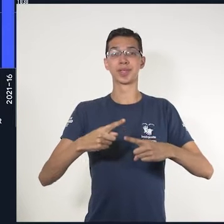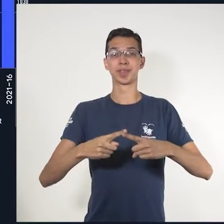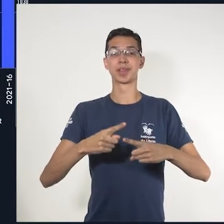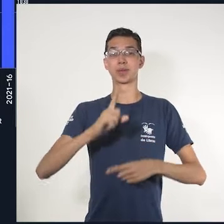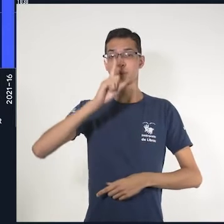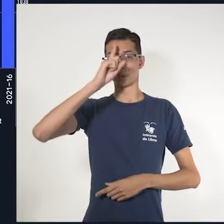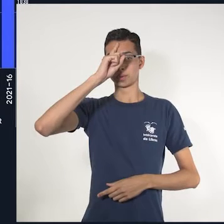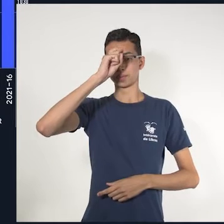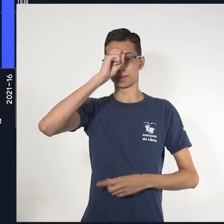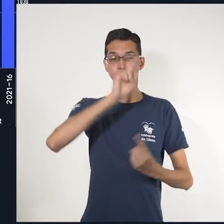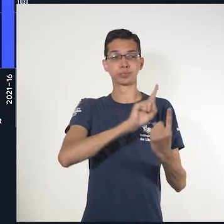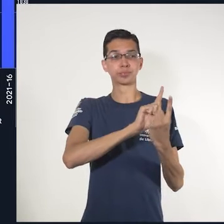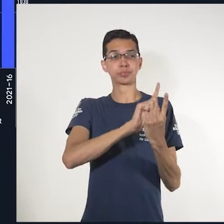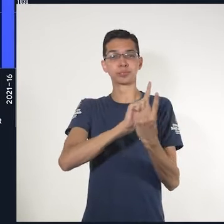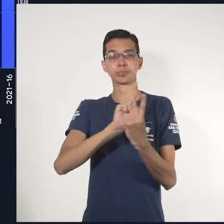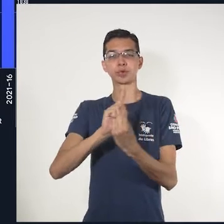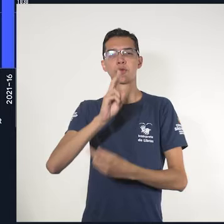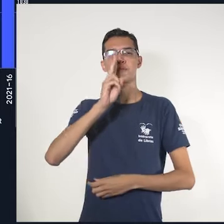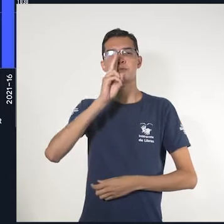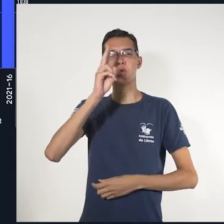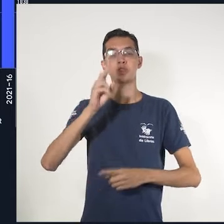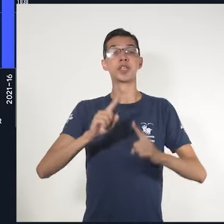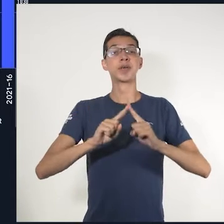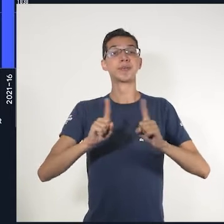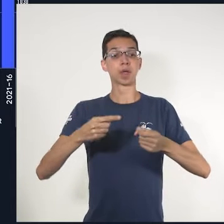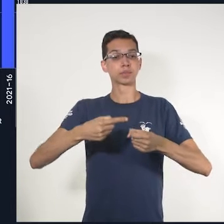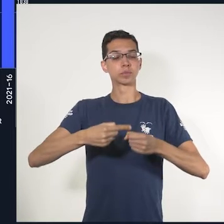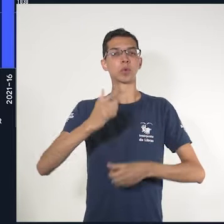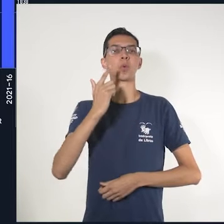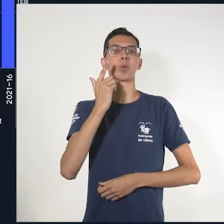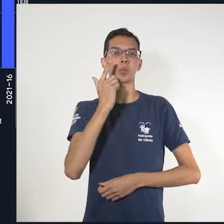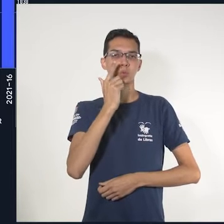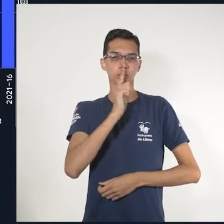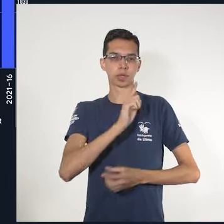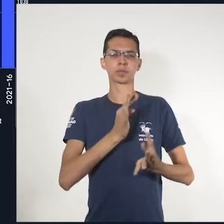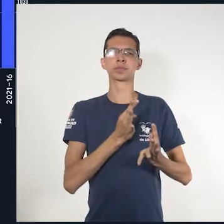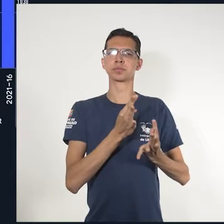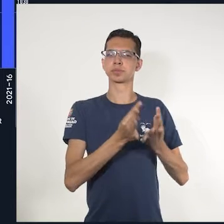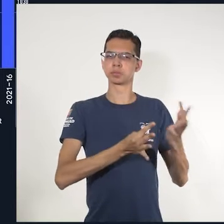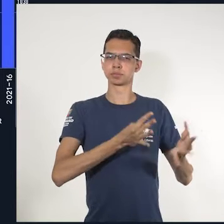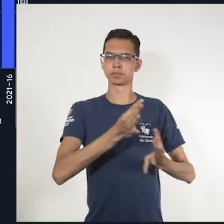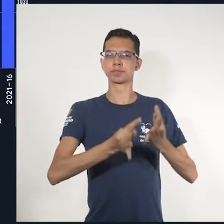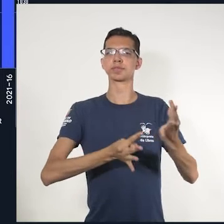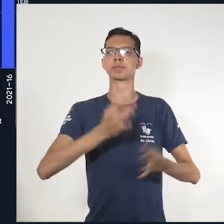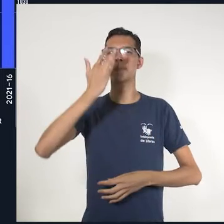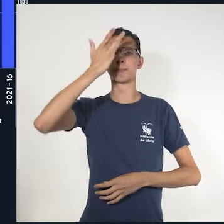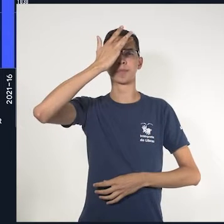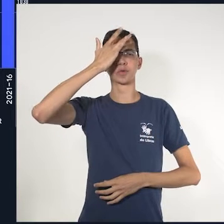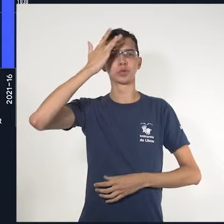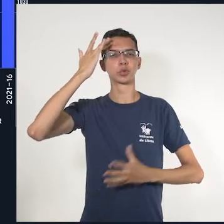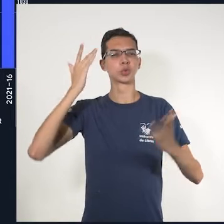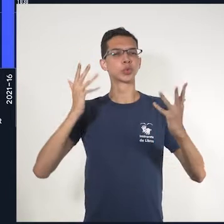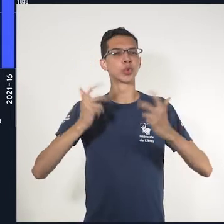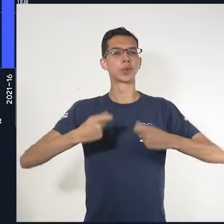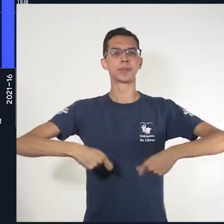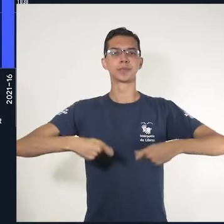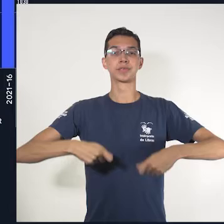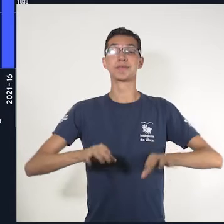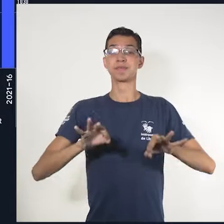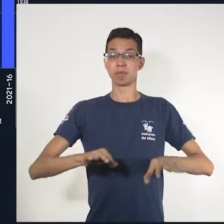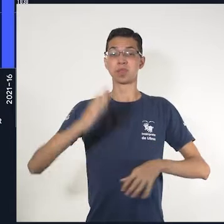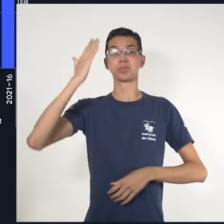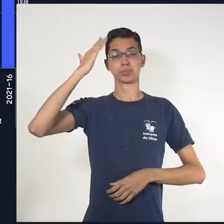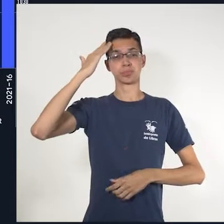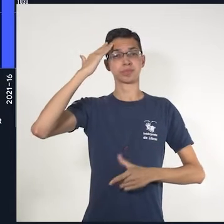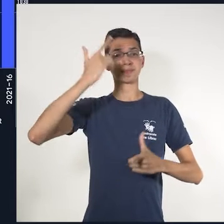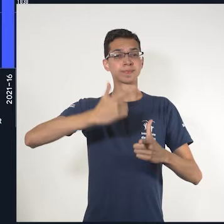mesmo assim o município conseguiu dar assistência, tratar a todas as pessoas que precisaram de tratamento. Mesmo com toda esta pressão